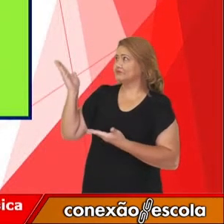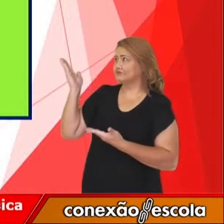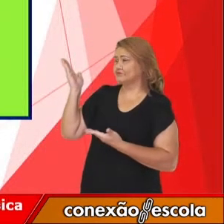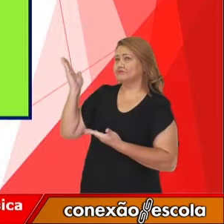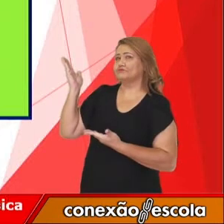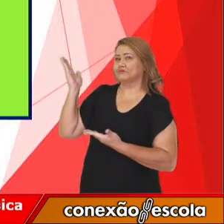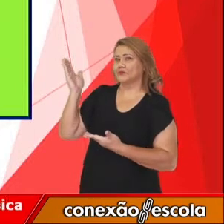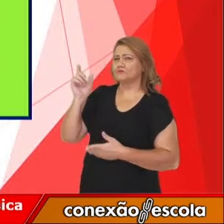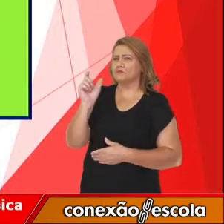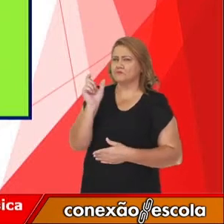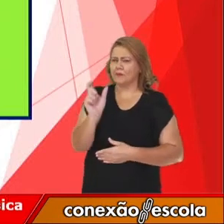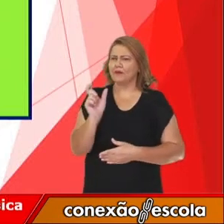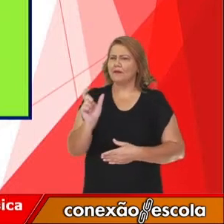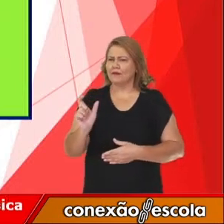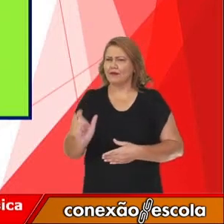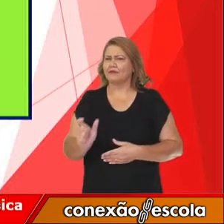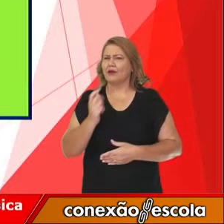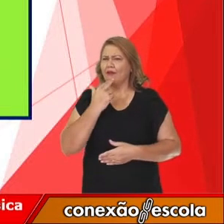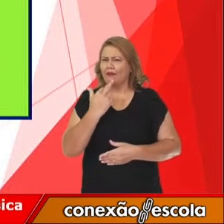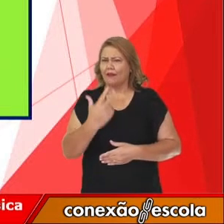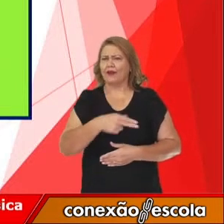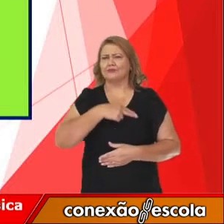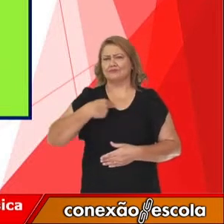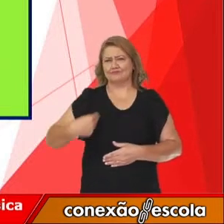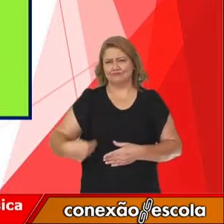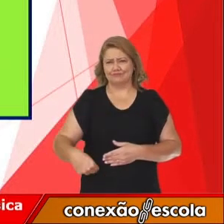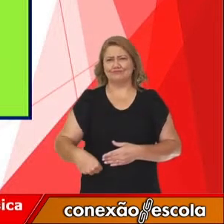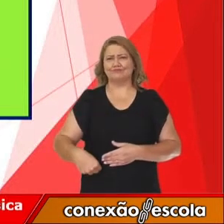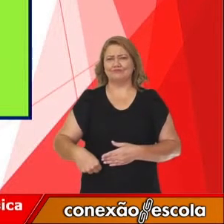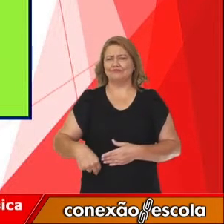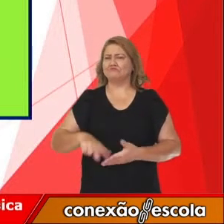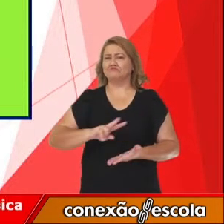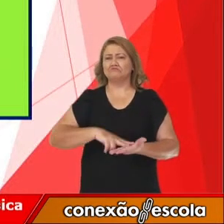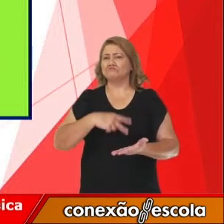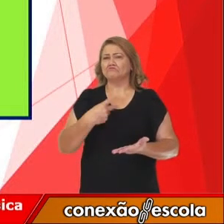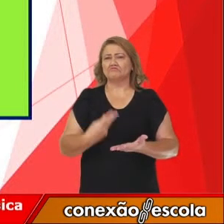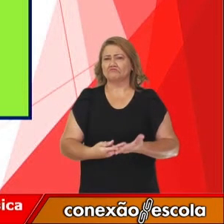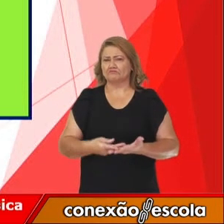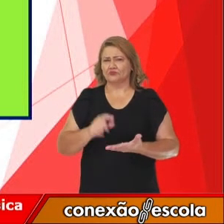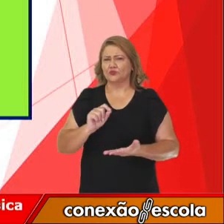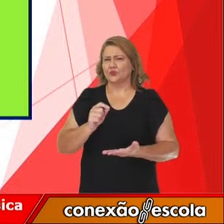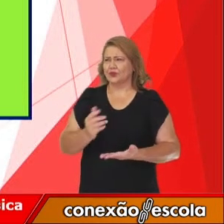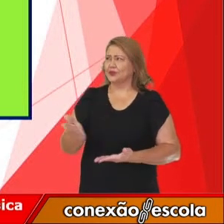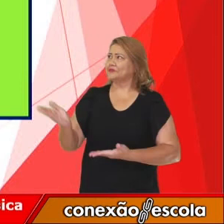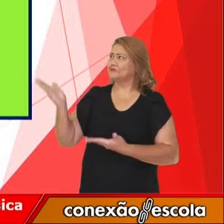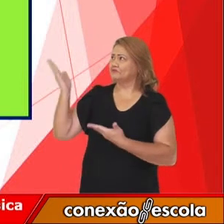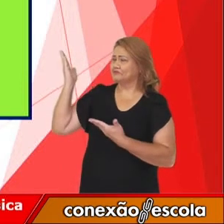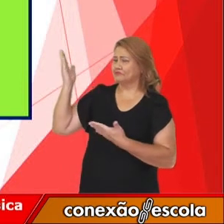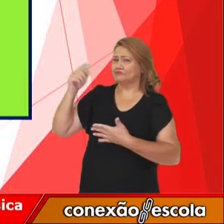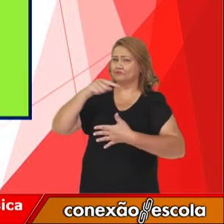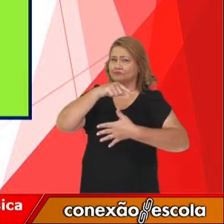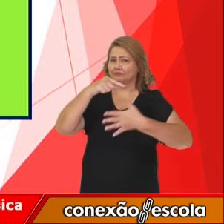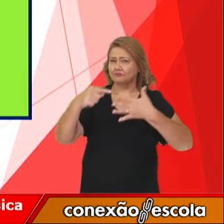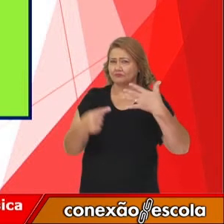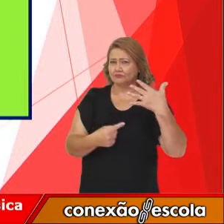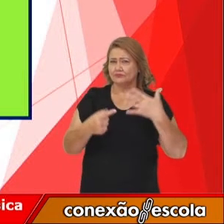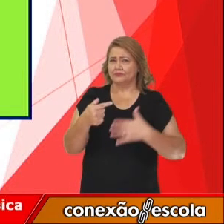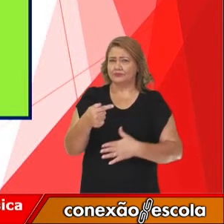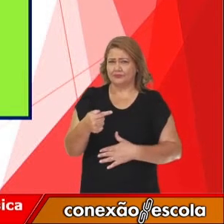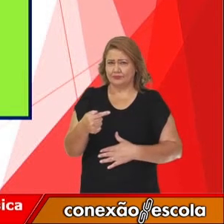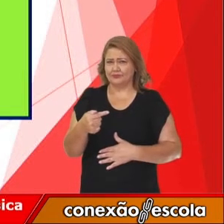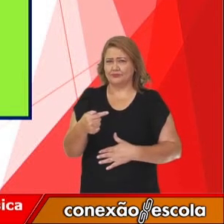terminologia né em chinês mas eu já vou falar a tradução tá que são cegos